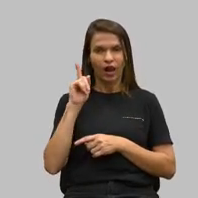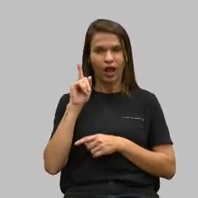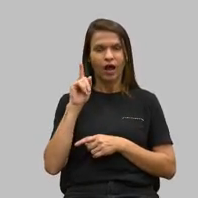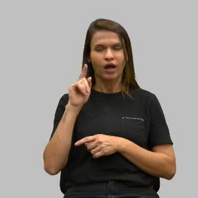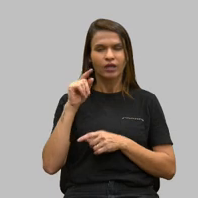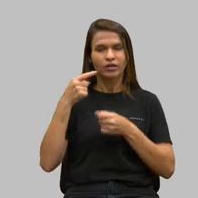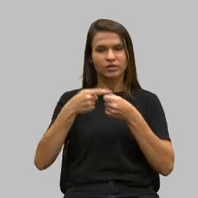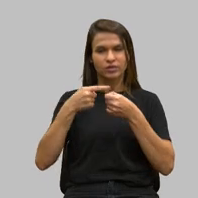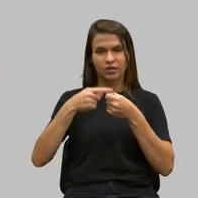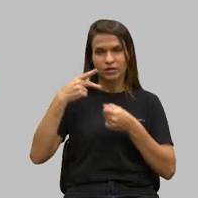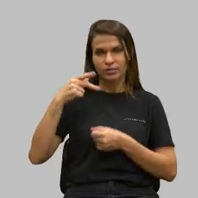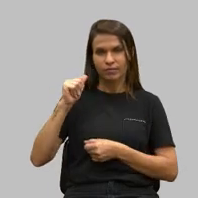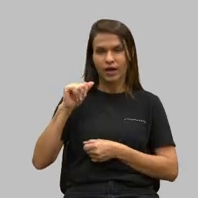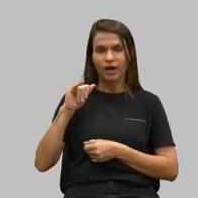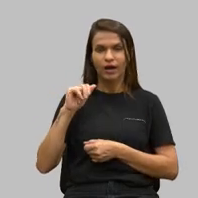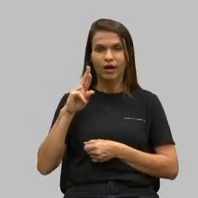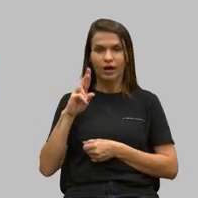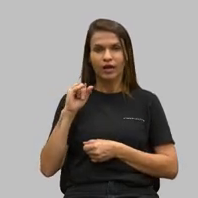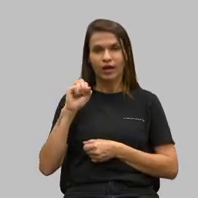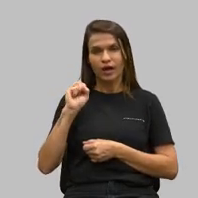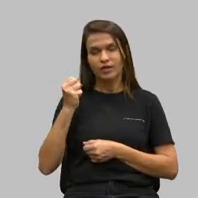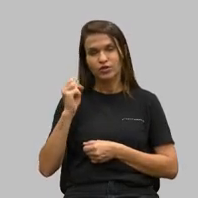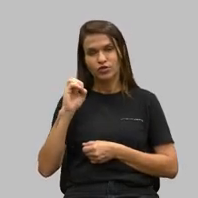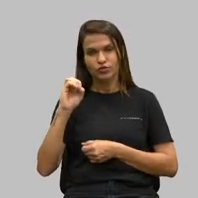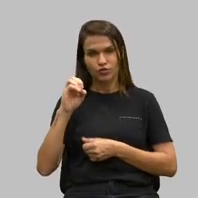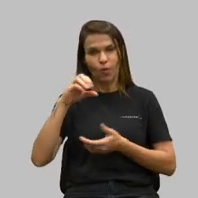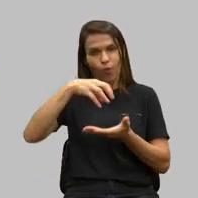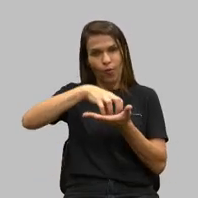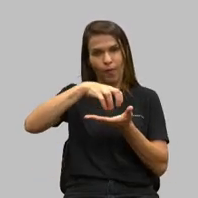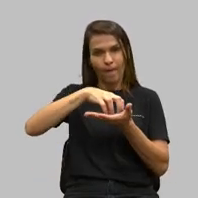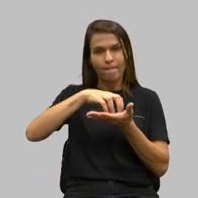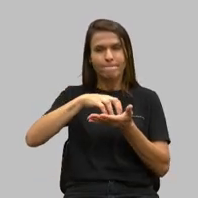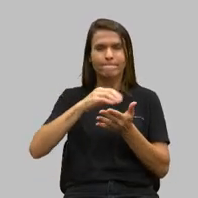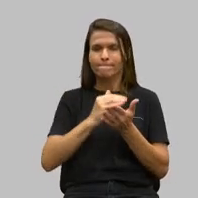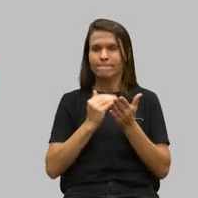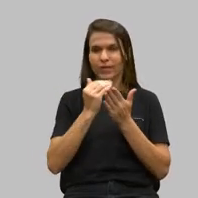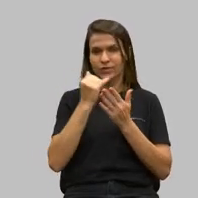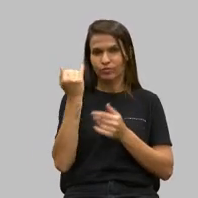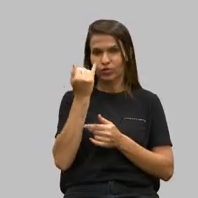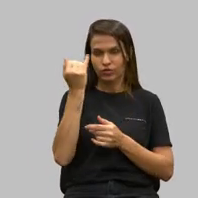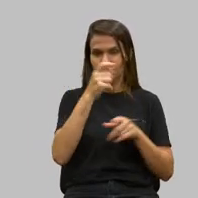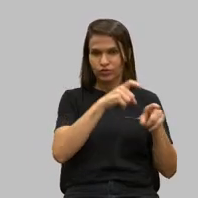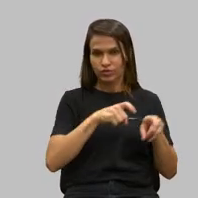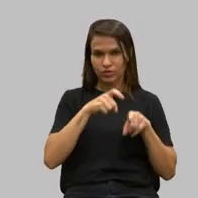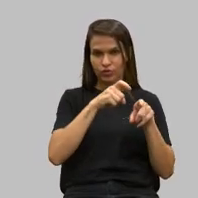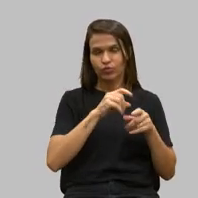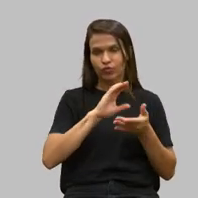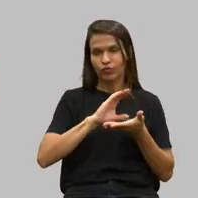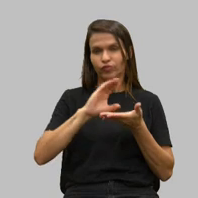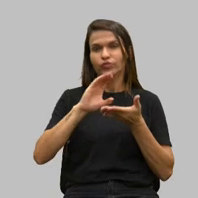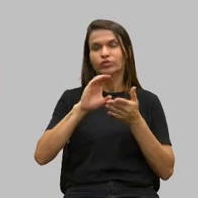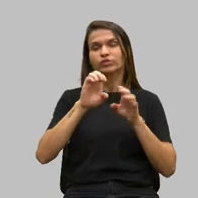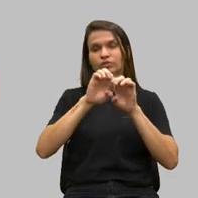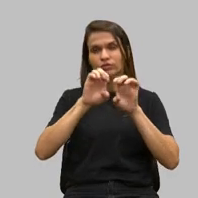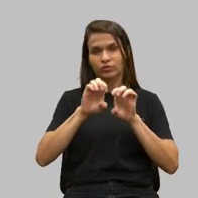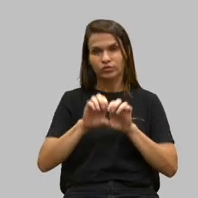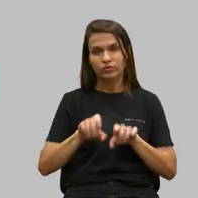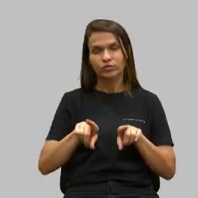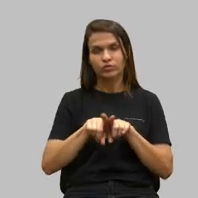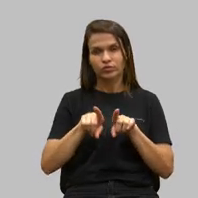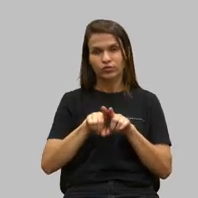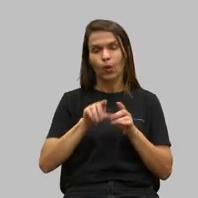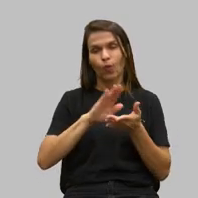vai ter um centro de queimados, talvez um dos mais importantes do interior, nós estamos investindo muito na infraestrutura e também no